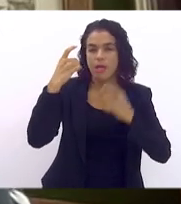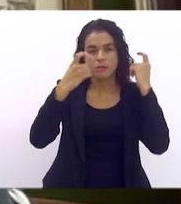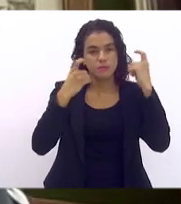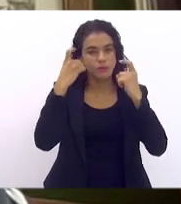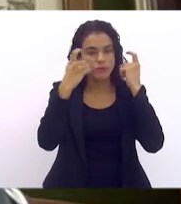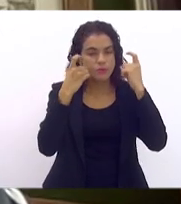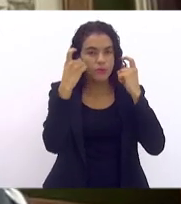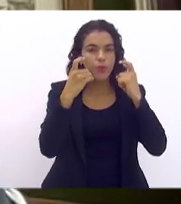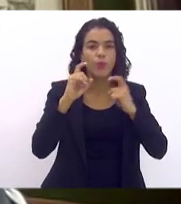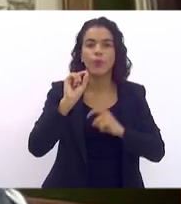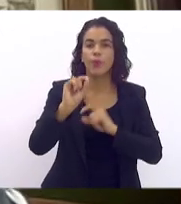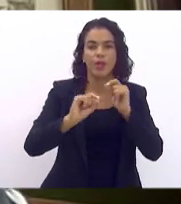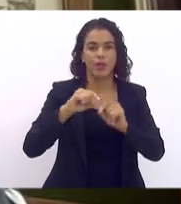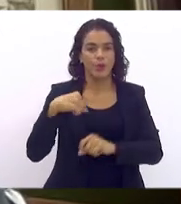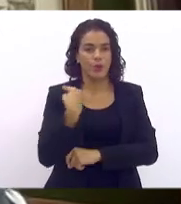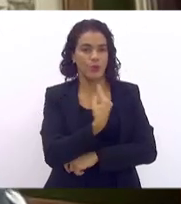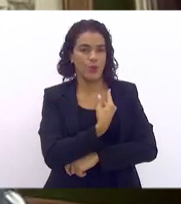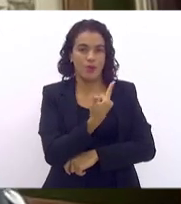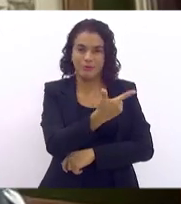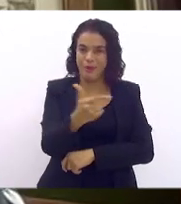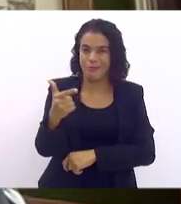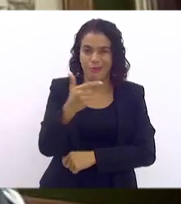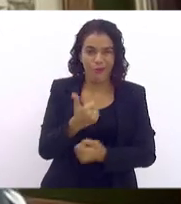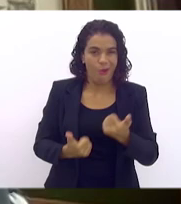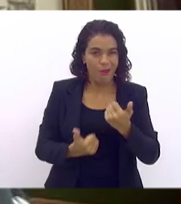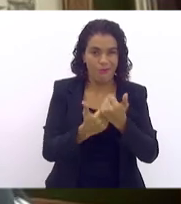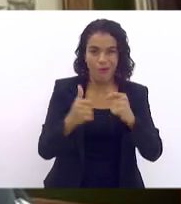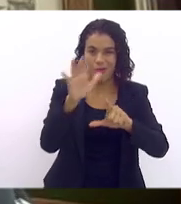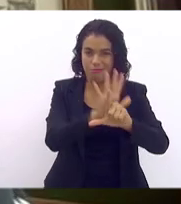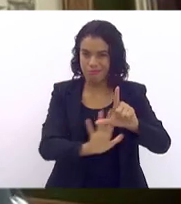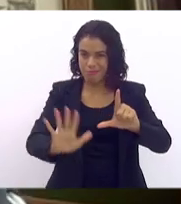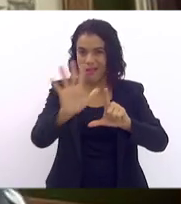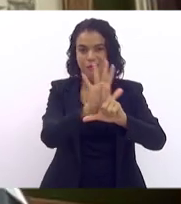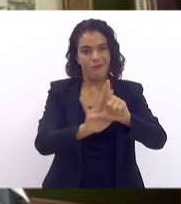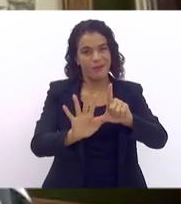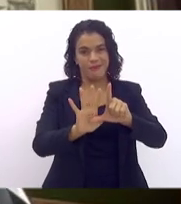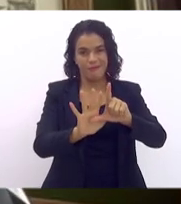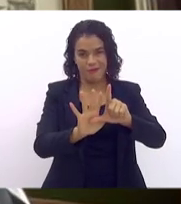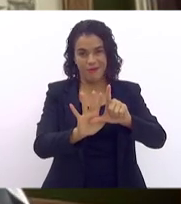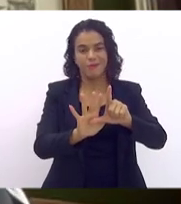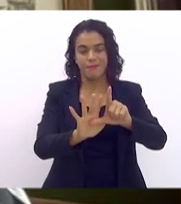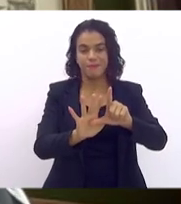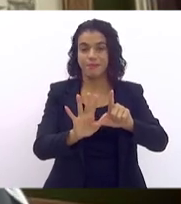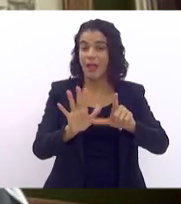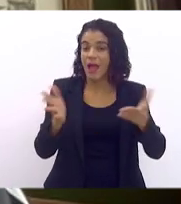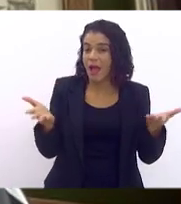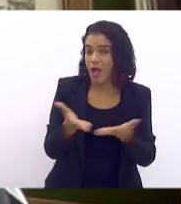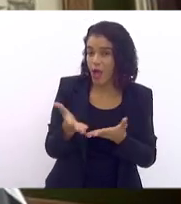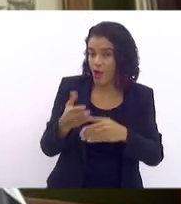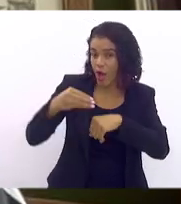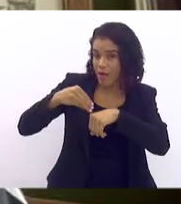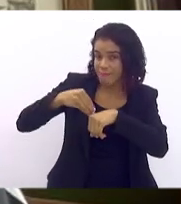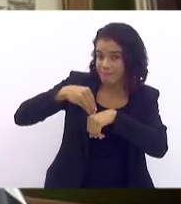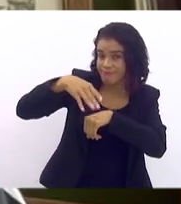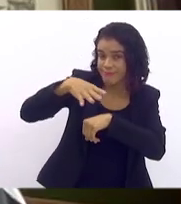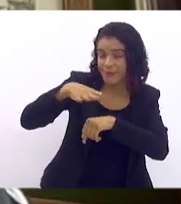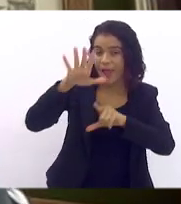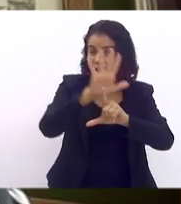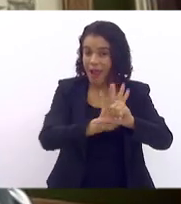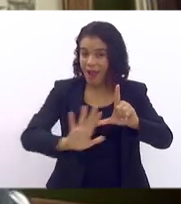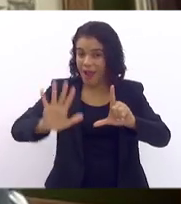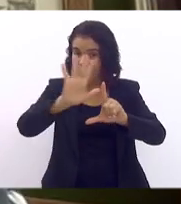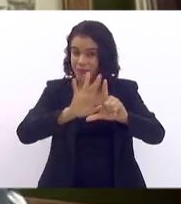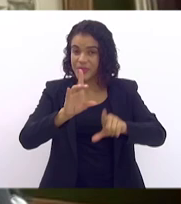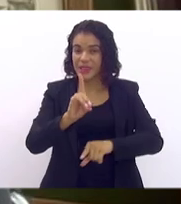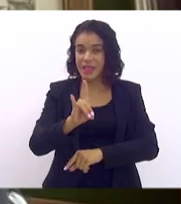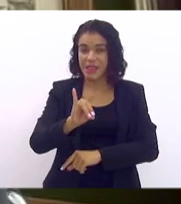que nós não temos o apoio das plataformas de comunicação. Eu vou trazer aqui em especial a plataforma